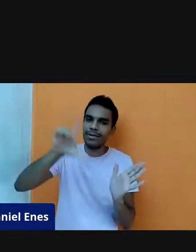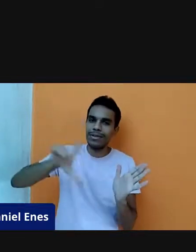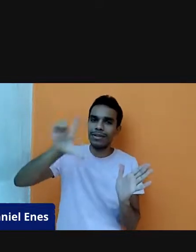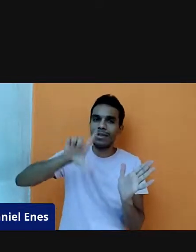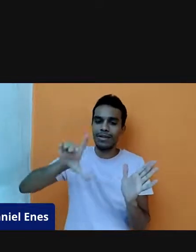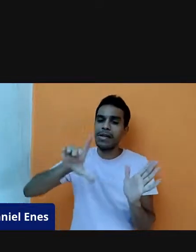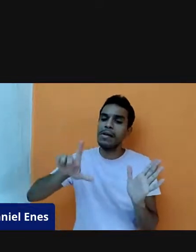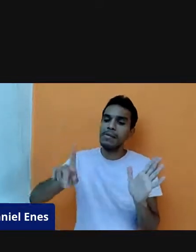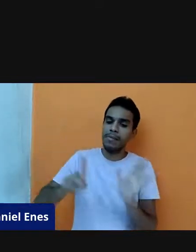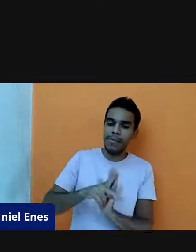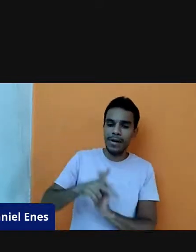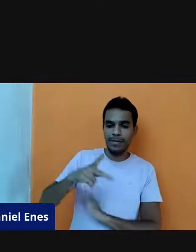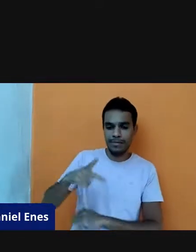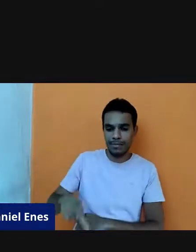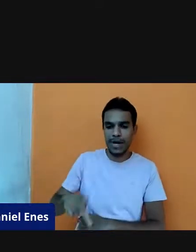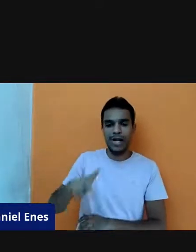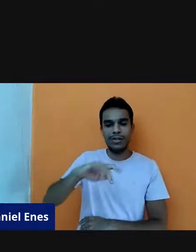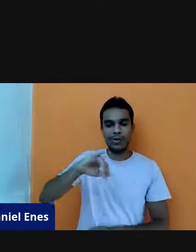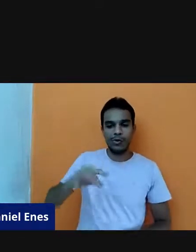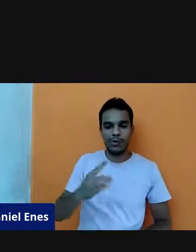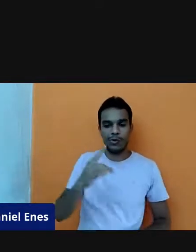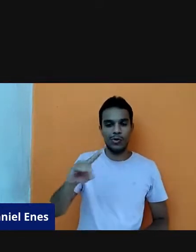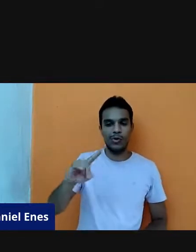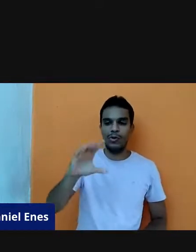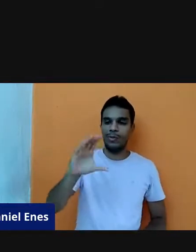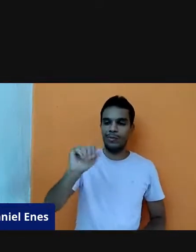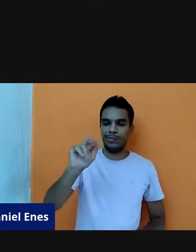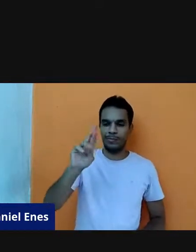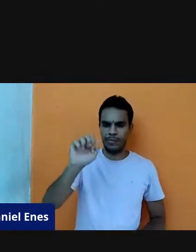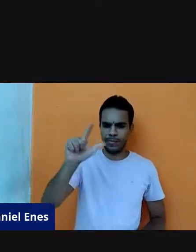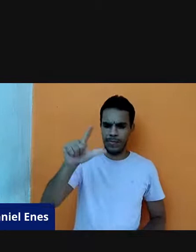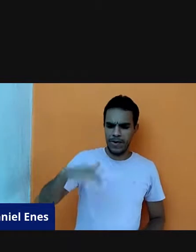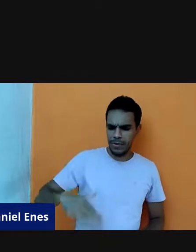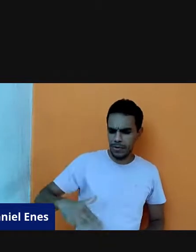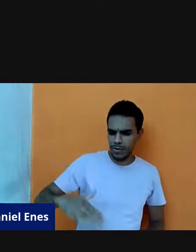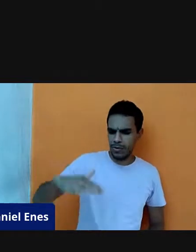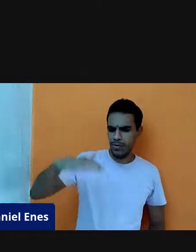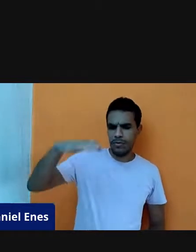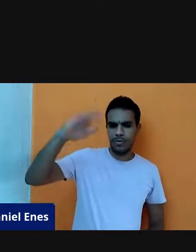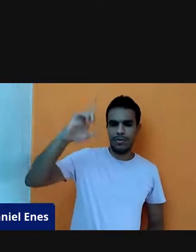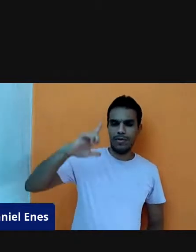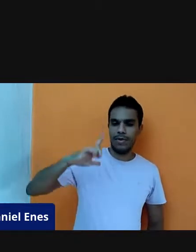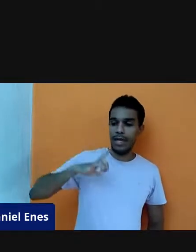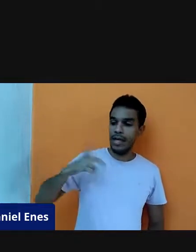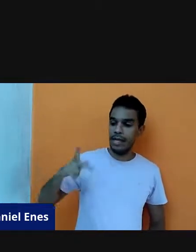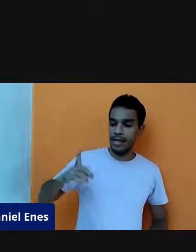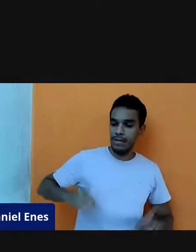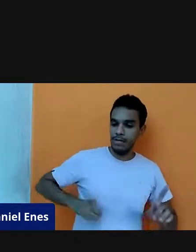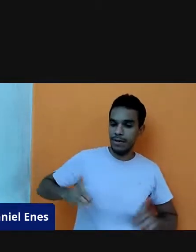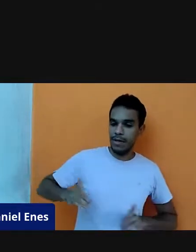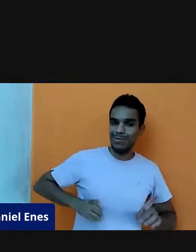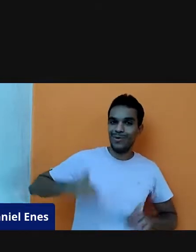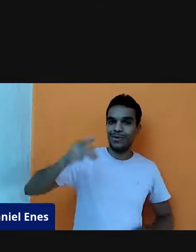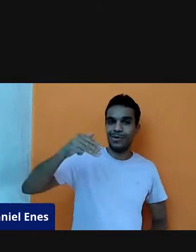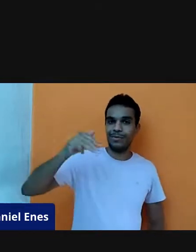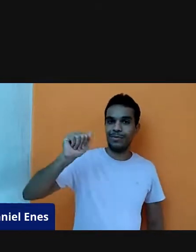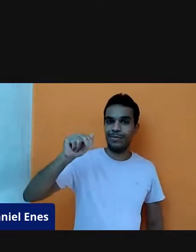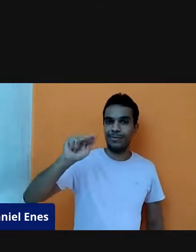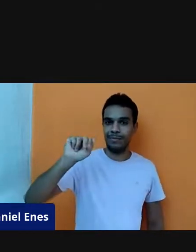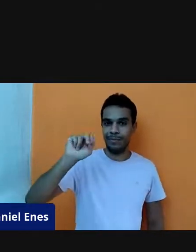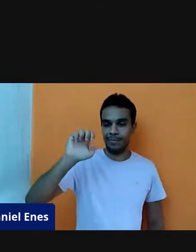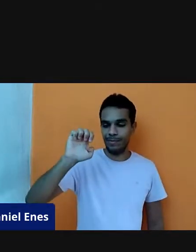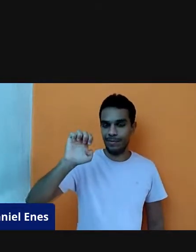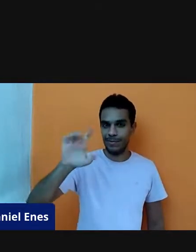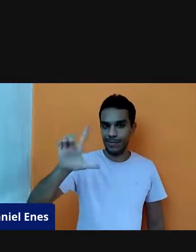parte da vida de João Cabral desde menino, ele que era primo de Manuel Bandeira, né? Mas,